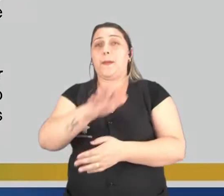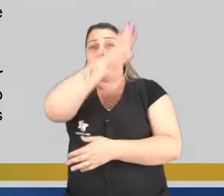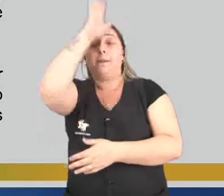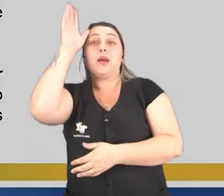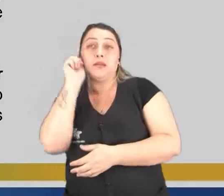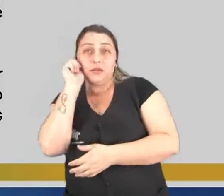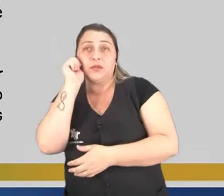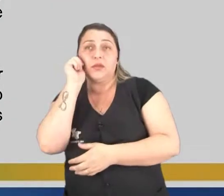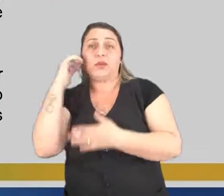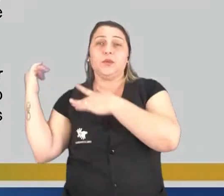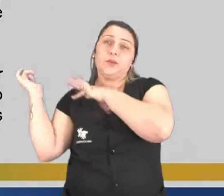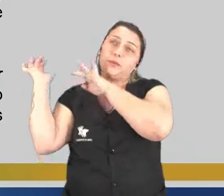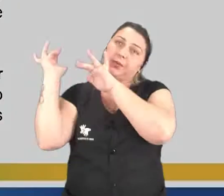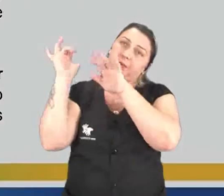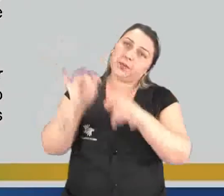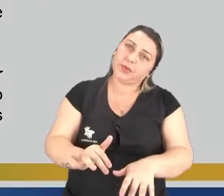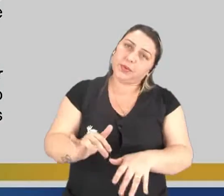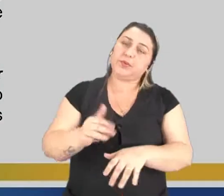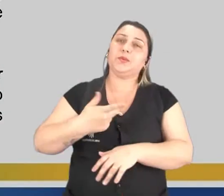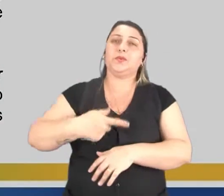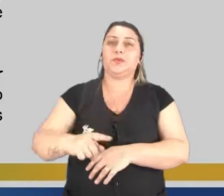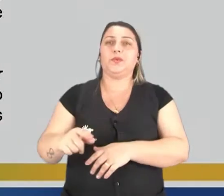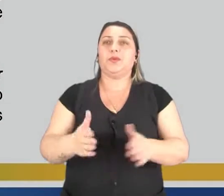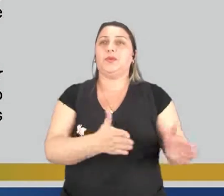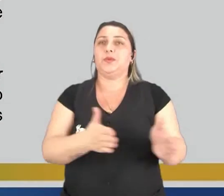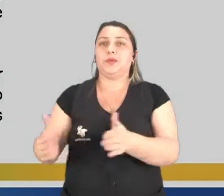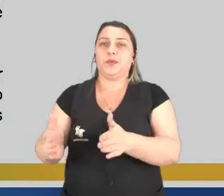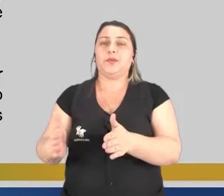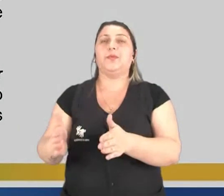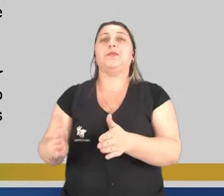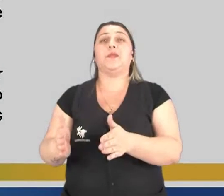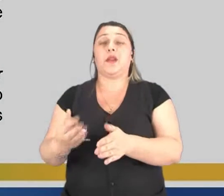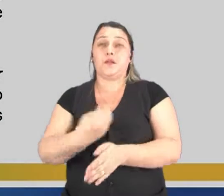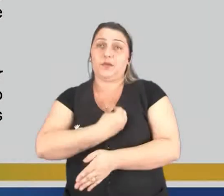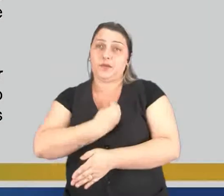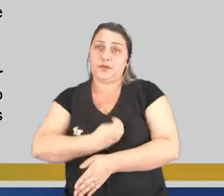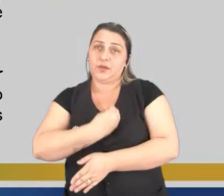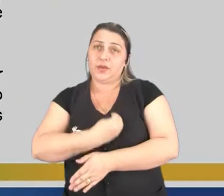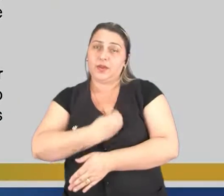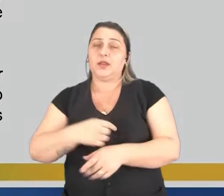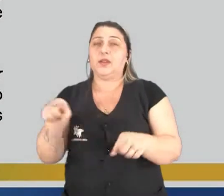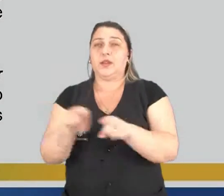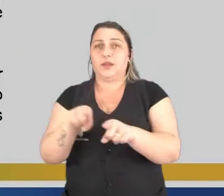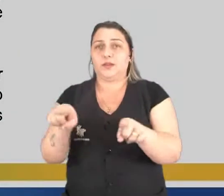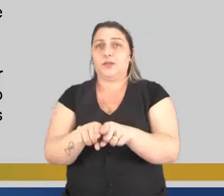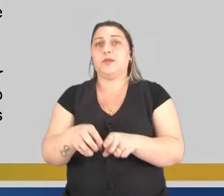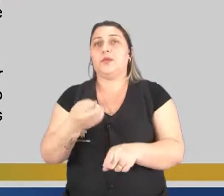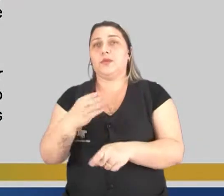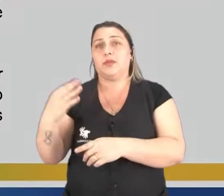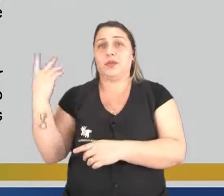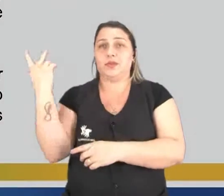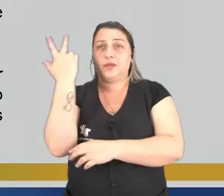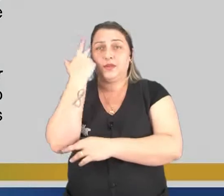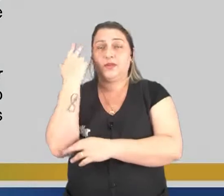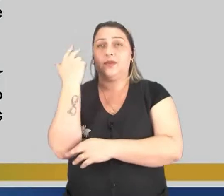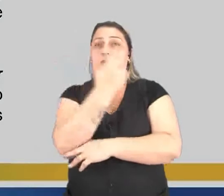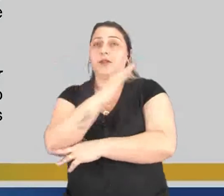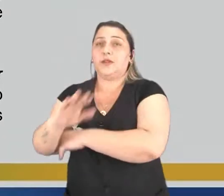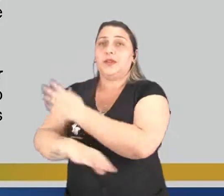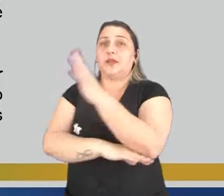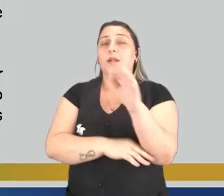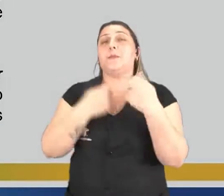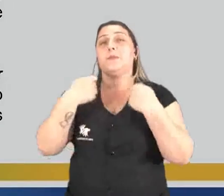Amazônia, então vieram todos, né, para cá nesse período. Então, o modo de vida deles também era integrado à natureza, né?